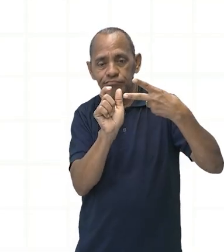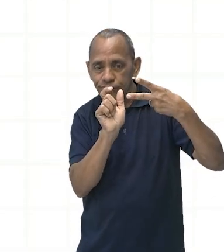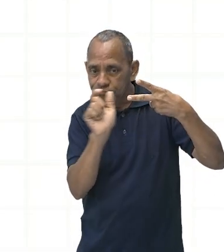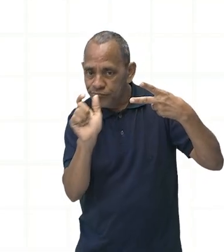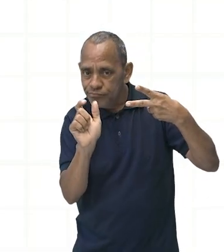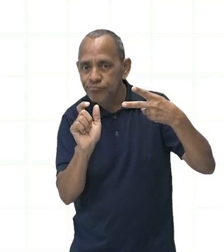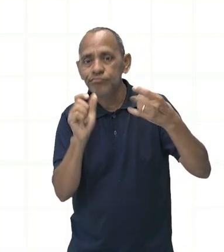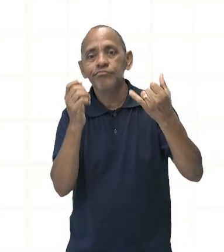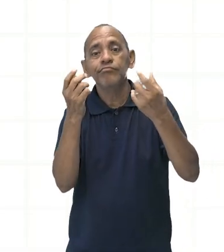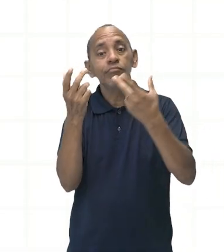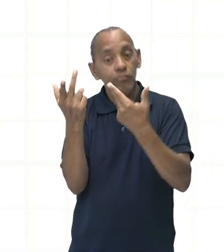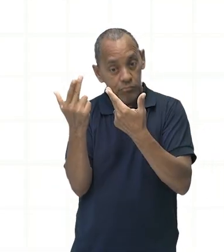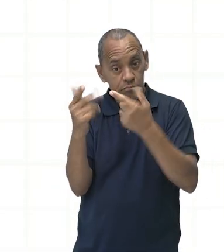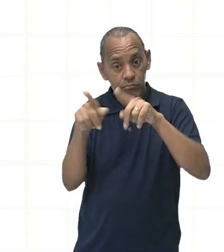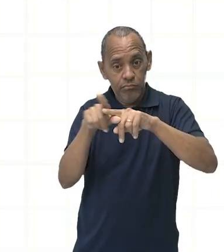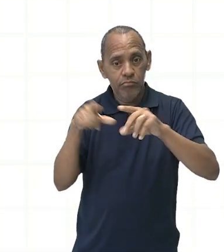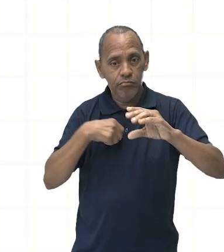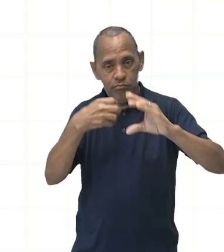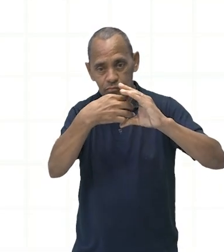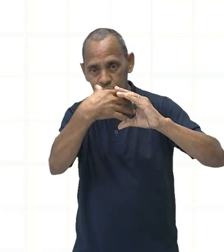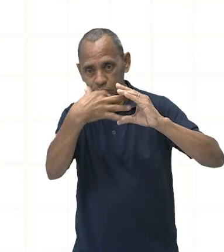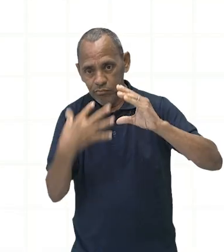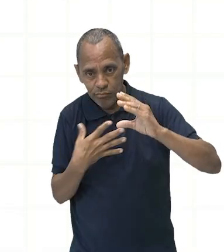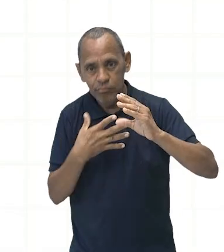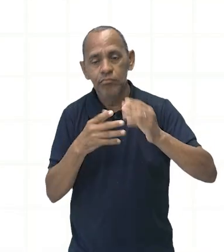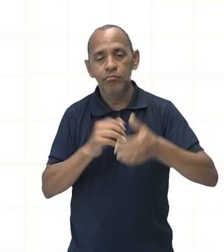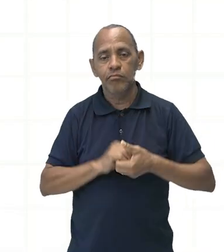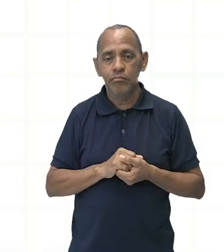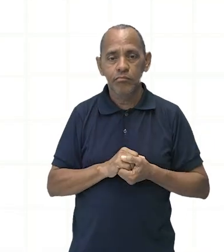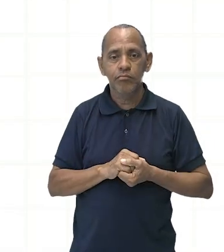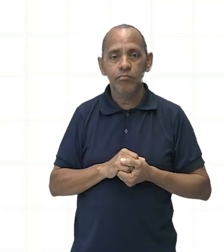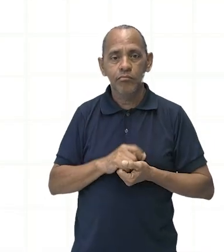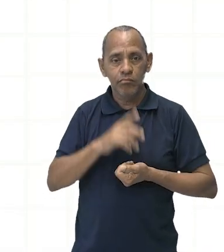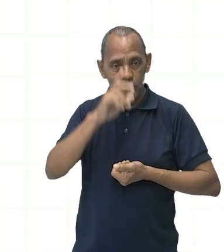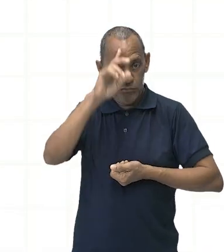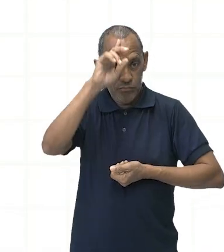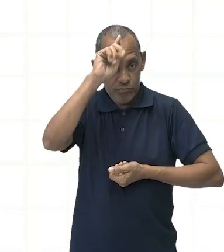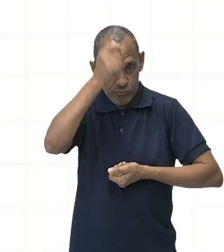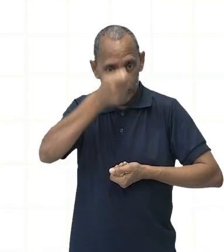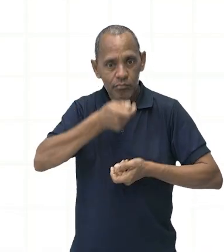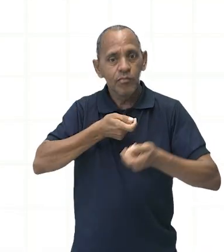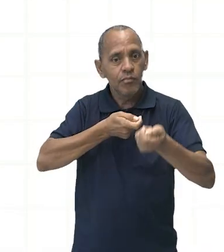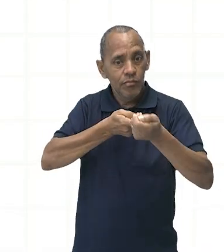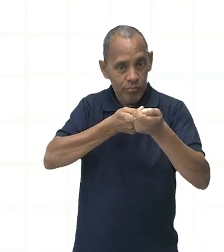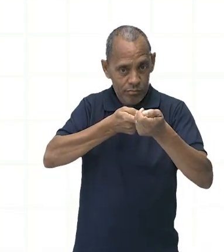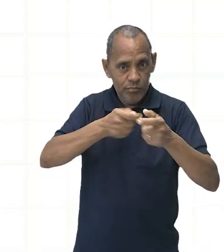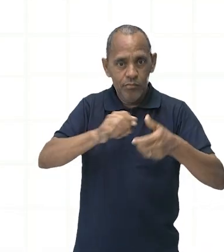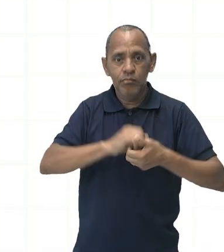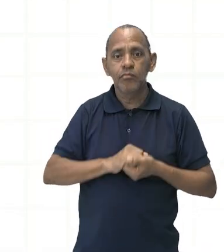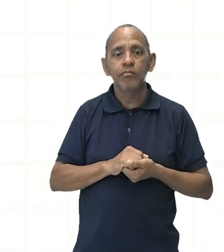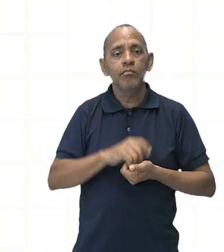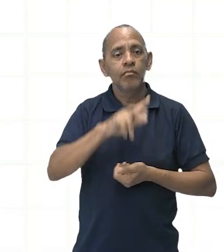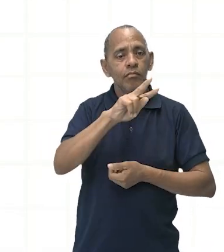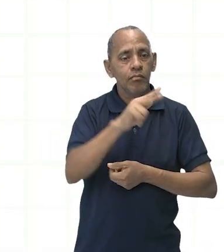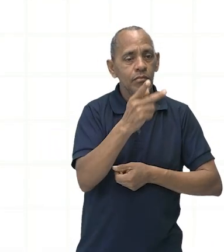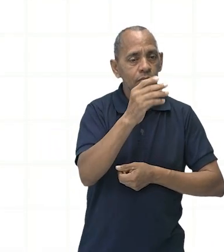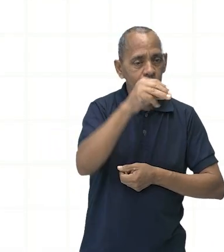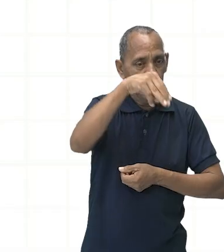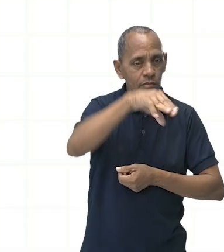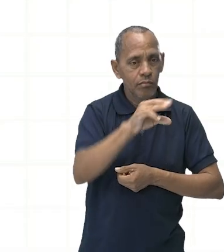iguais e representam uma característica dominante, nós dizemos que ele é um gene